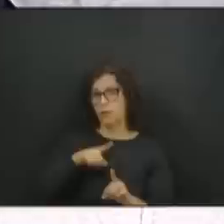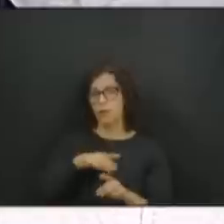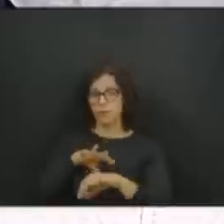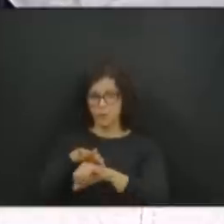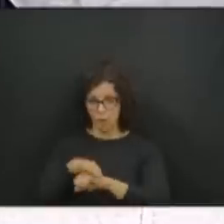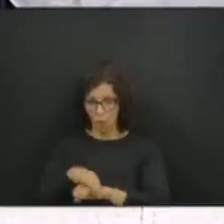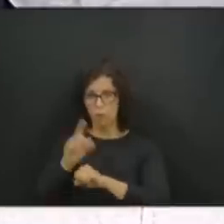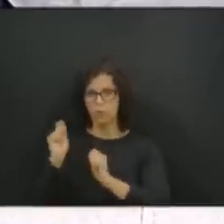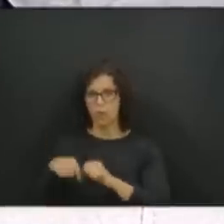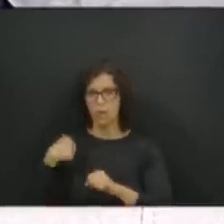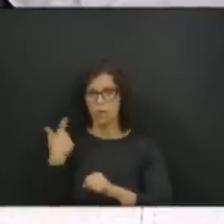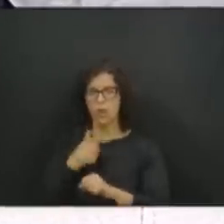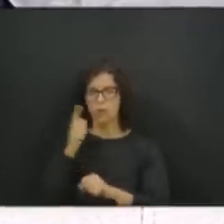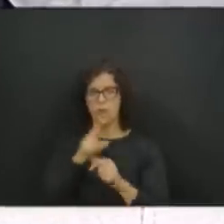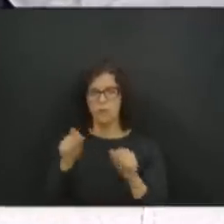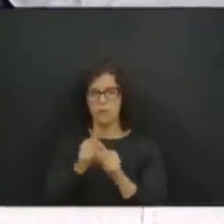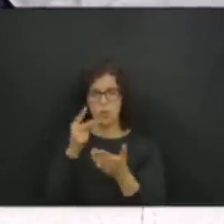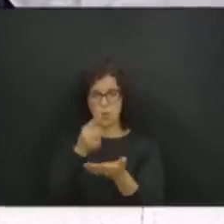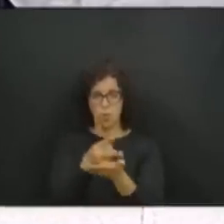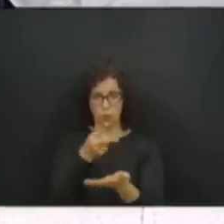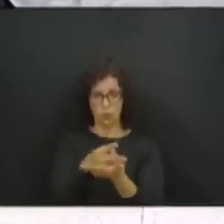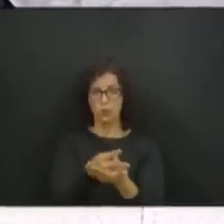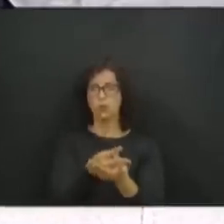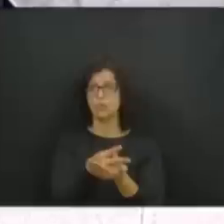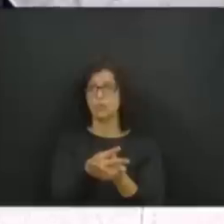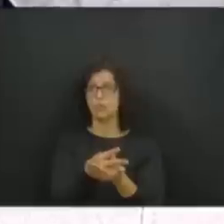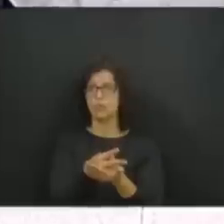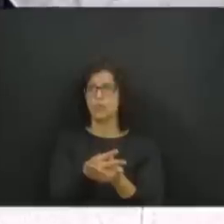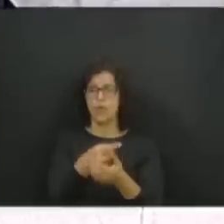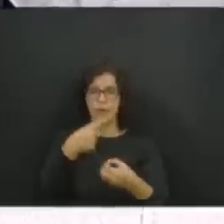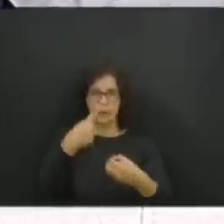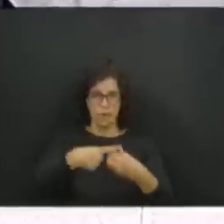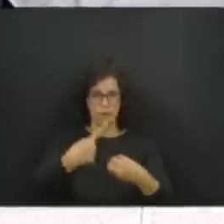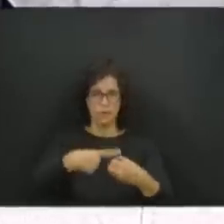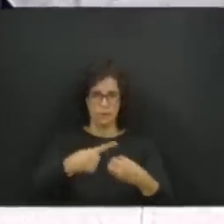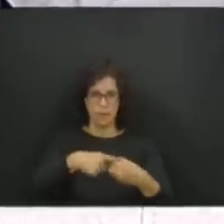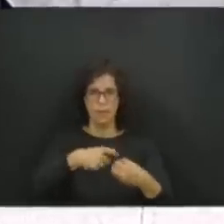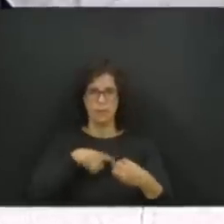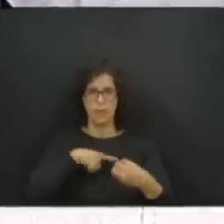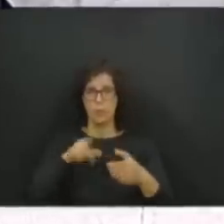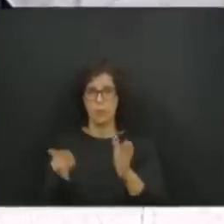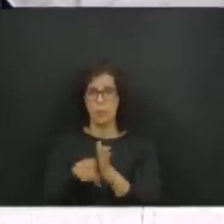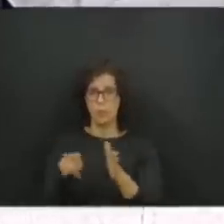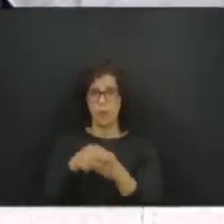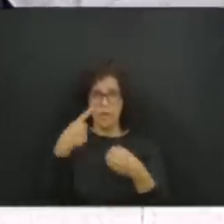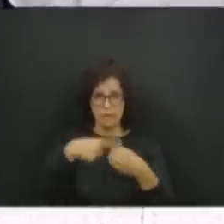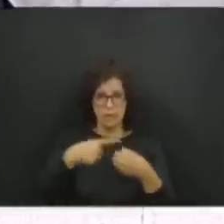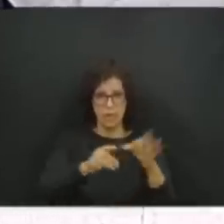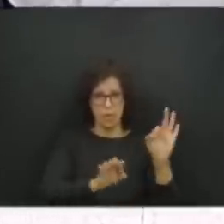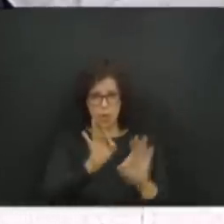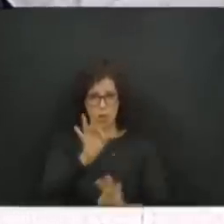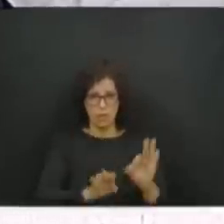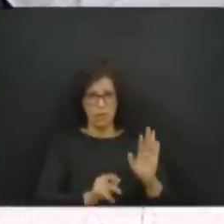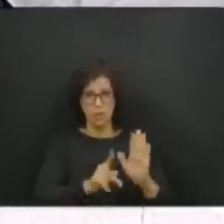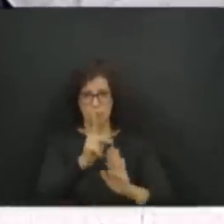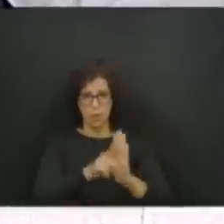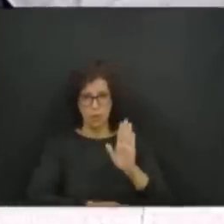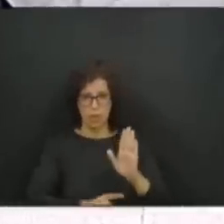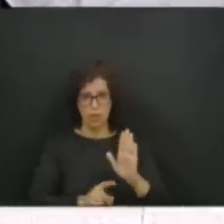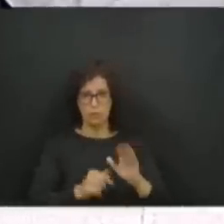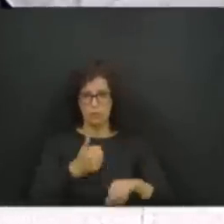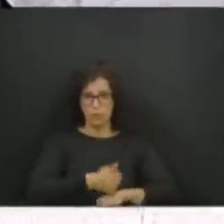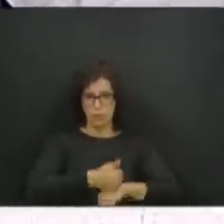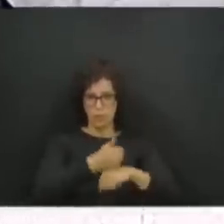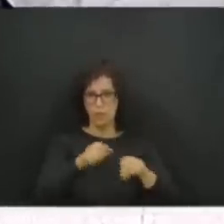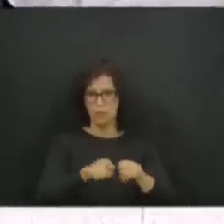garantir que nós possamos manter nos municípios é aquilo que a competência dos Municípios relação seus planos diretores